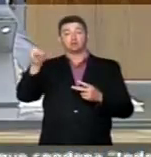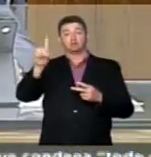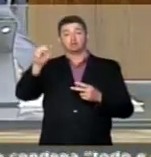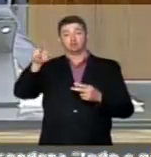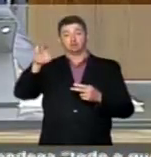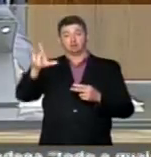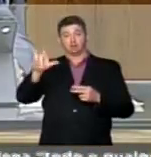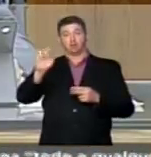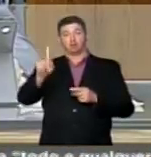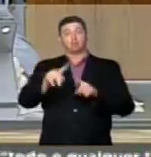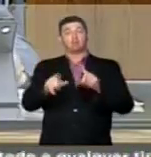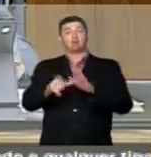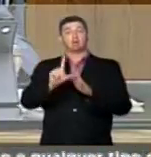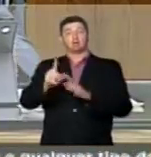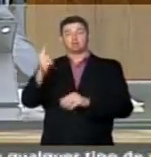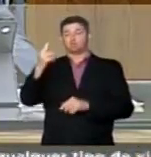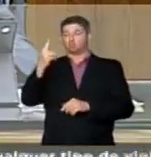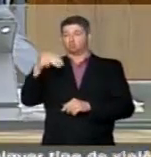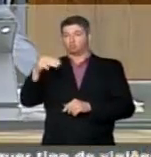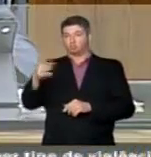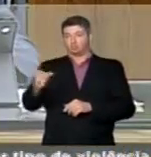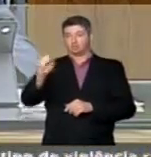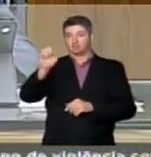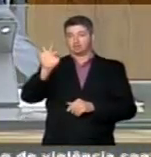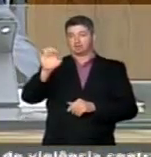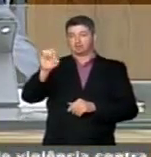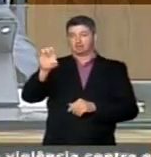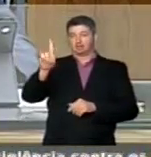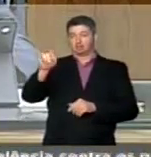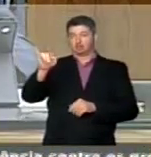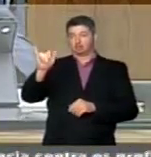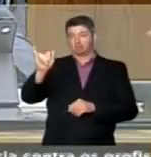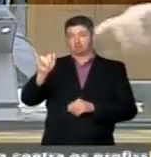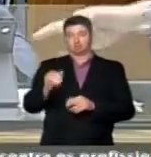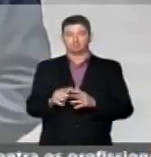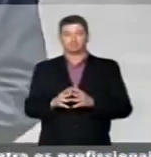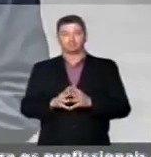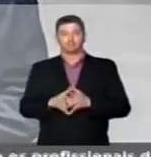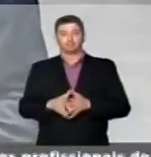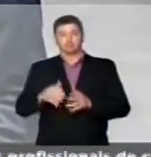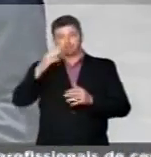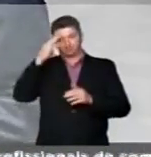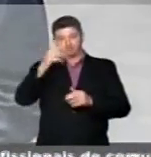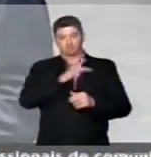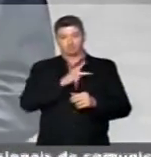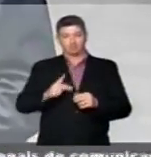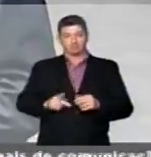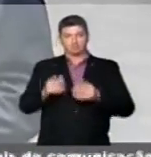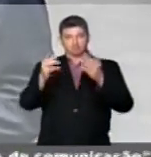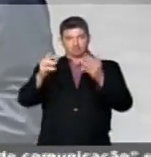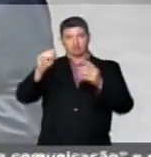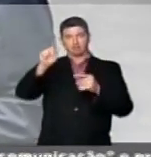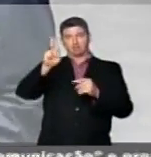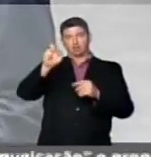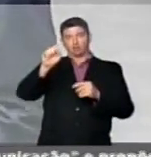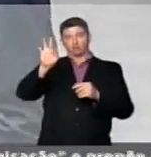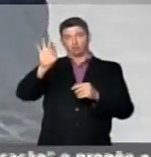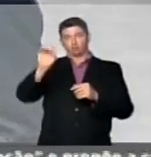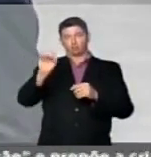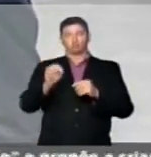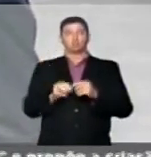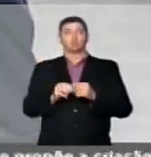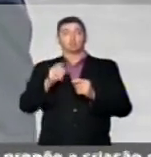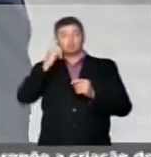Enquanto isso, deputado José Stedley, Vossa Excelência tem um minuto. Obrigado, presidente, capitão Augusto. Eu